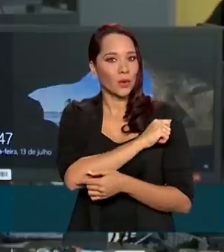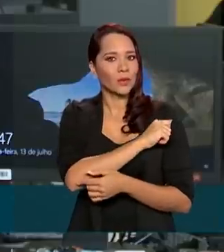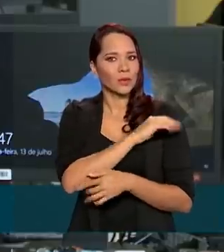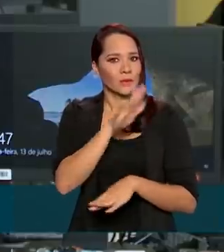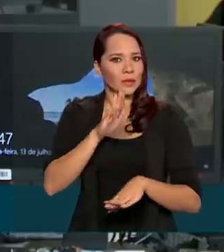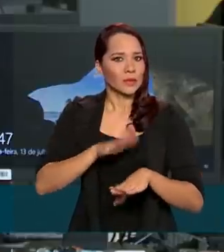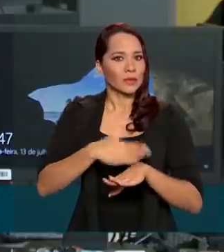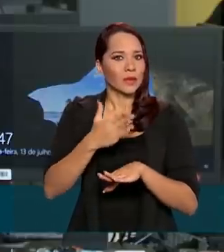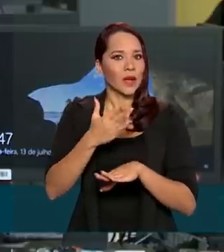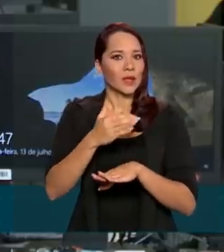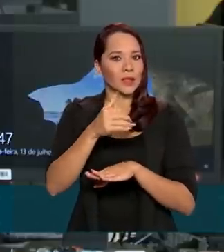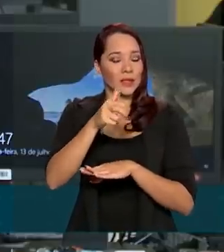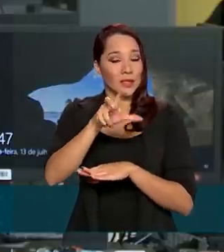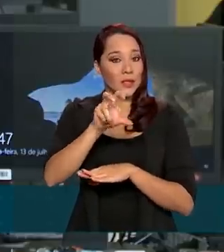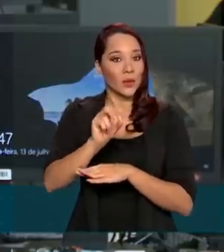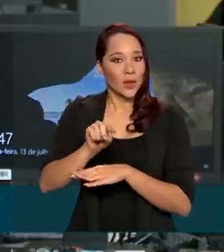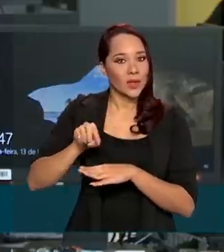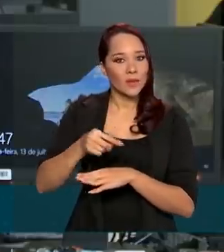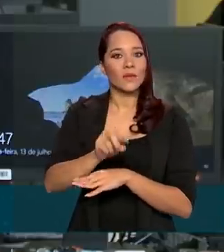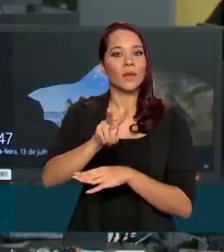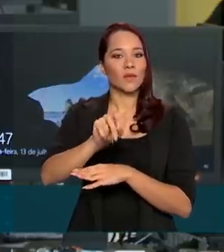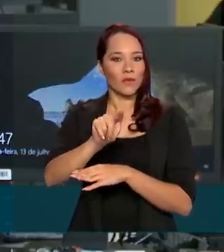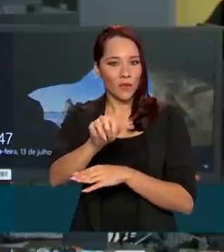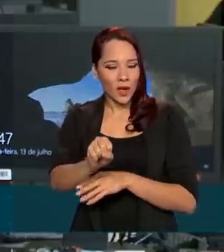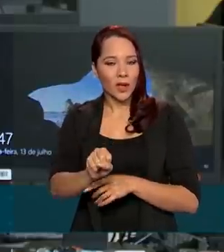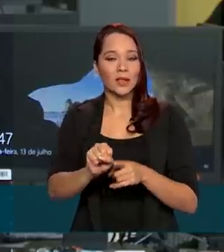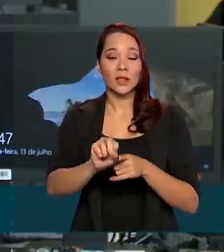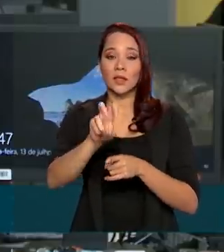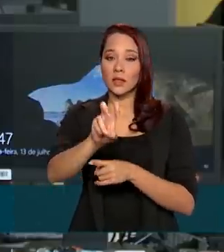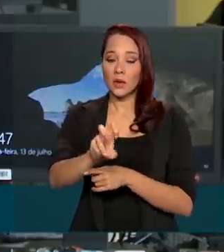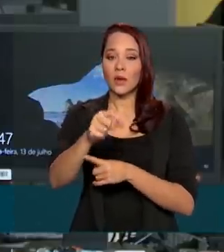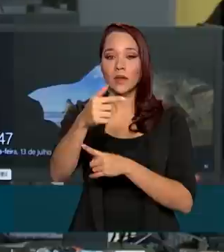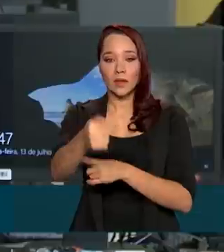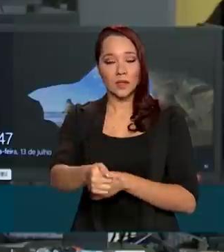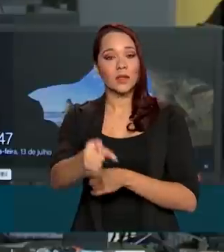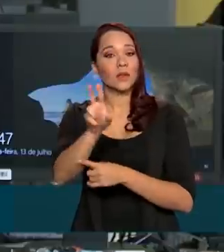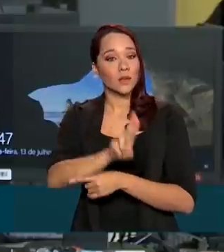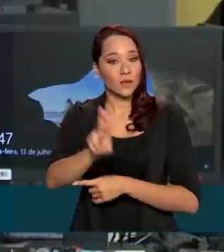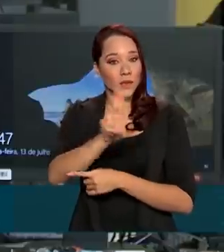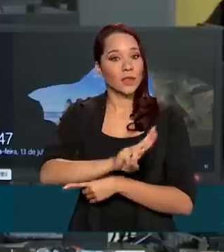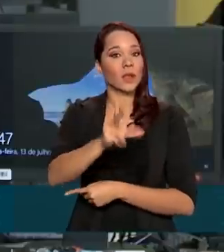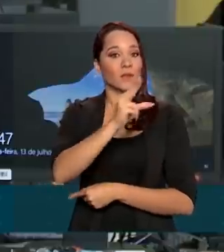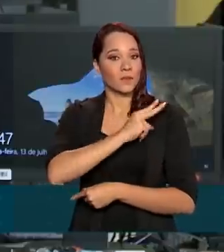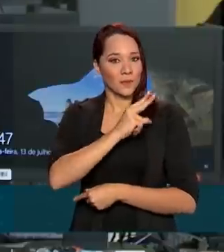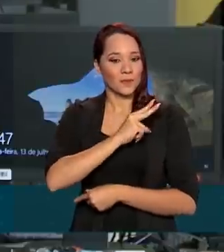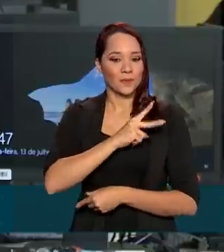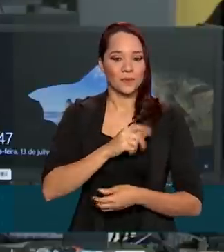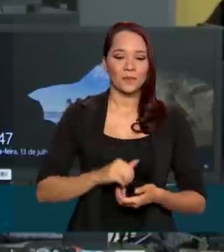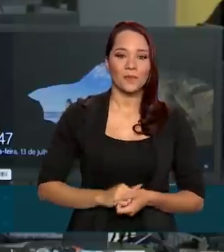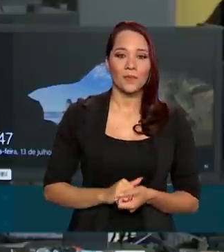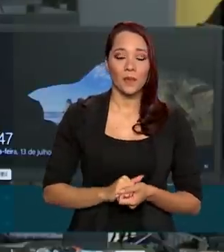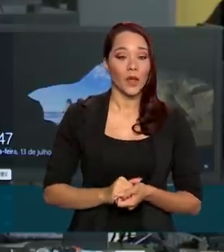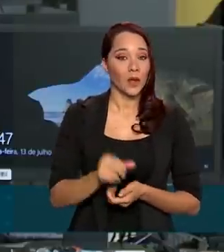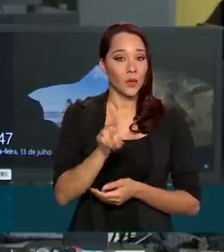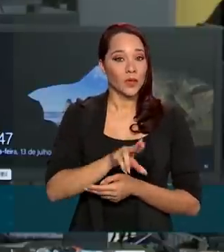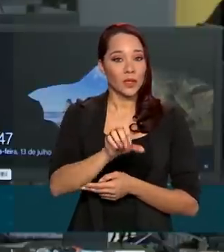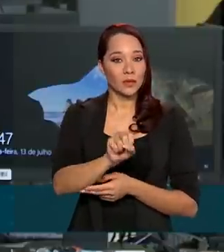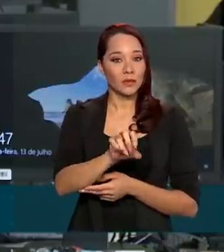de 150 mil vagas em 57 universidades públicas particulares. Através do